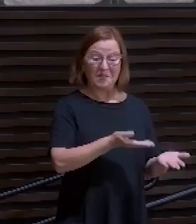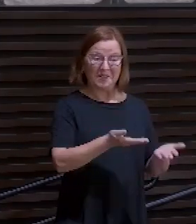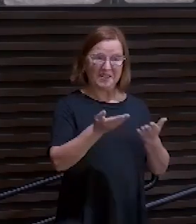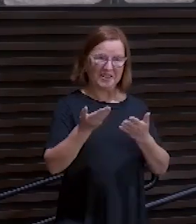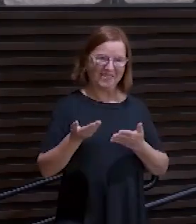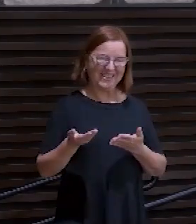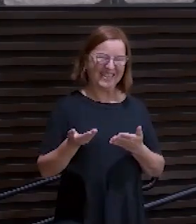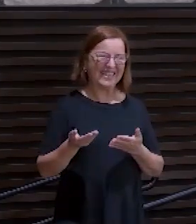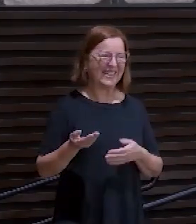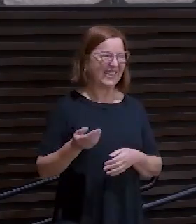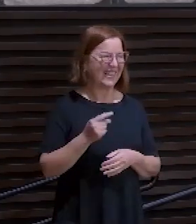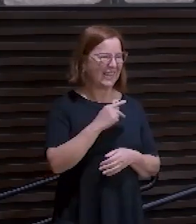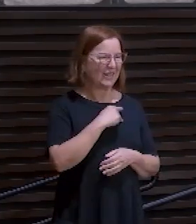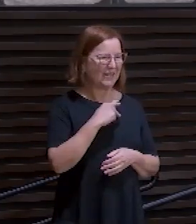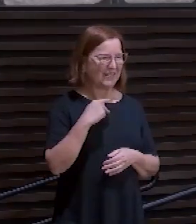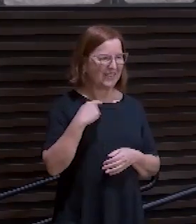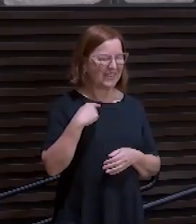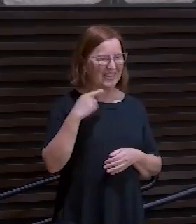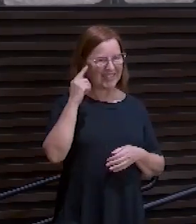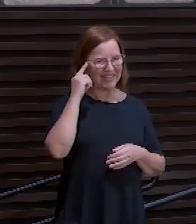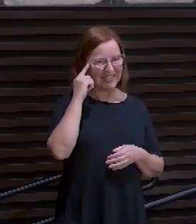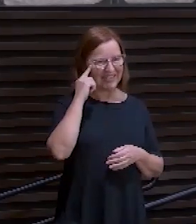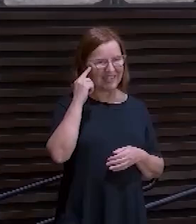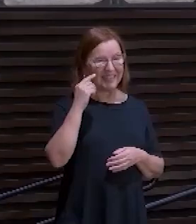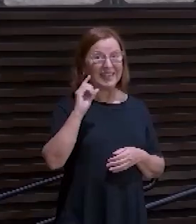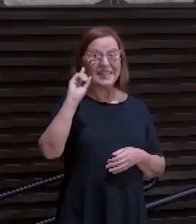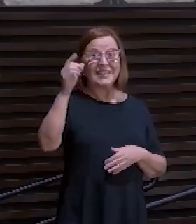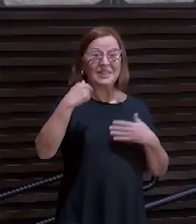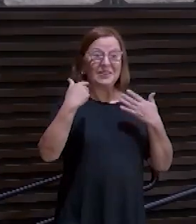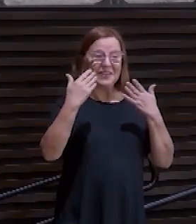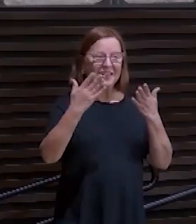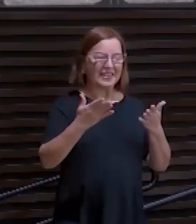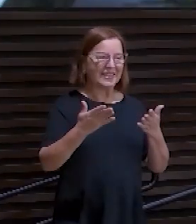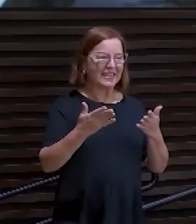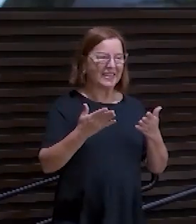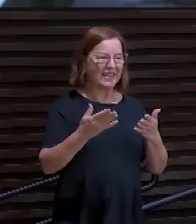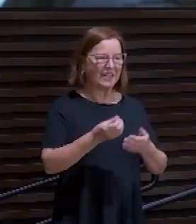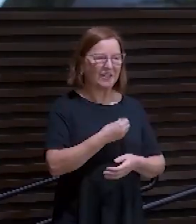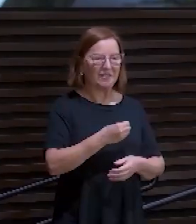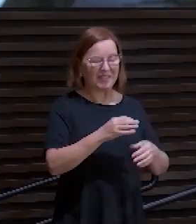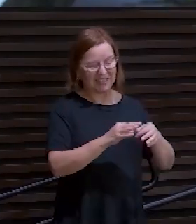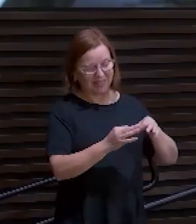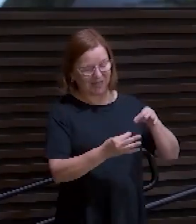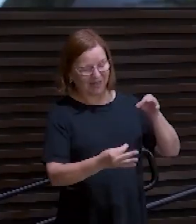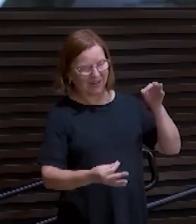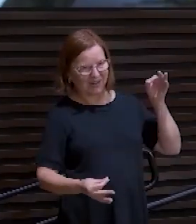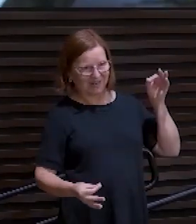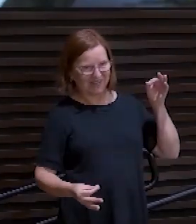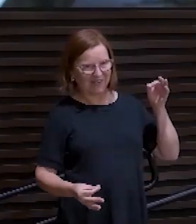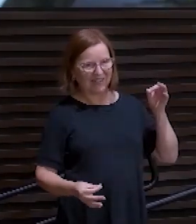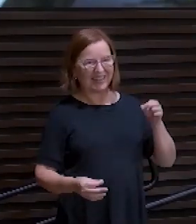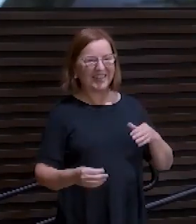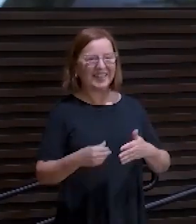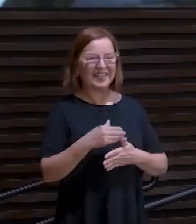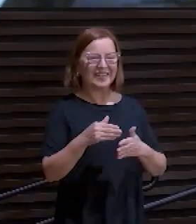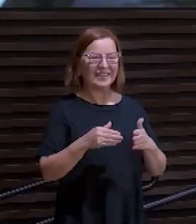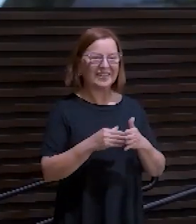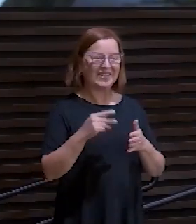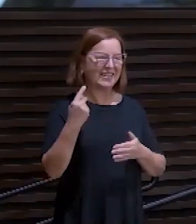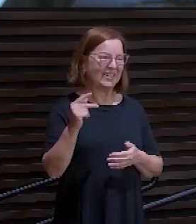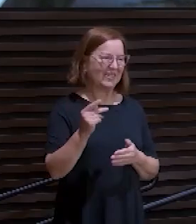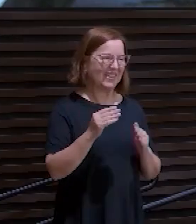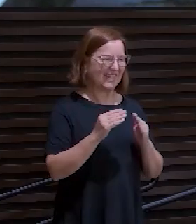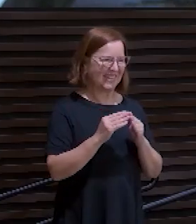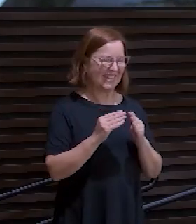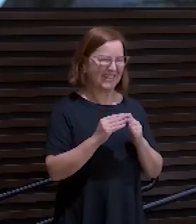pastor Glênio, que Deus possa dar muitos e muitos anos para ele e para toda a sua casa. O pastor Glênio